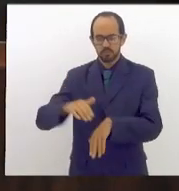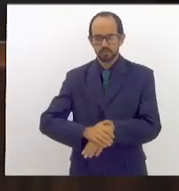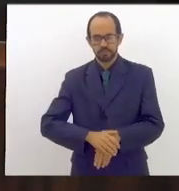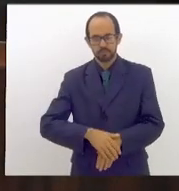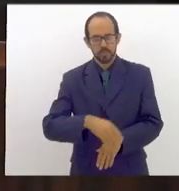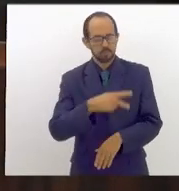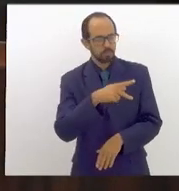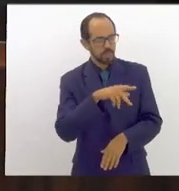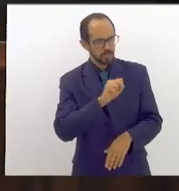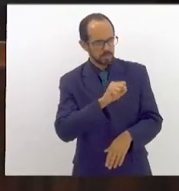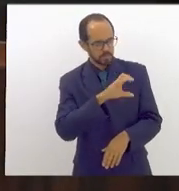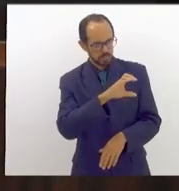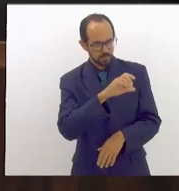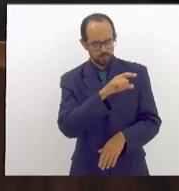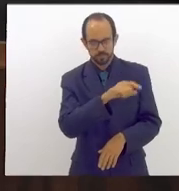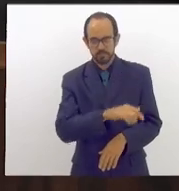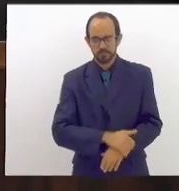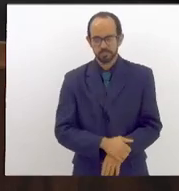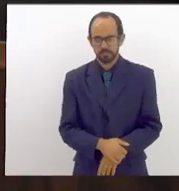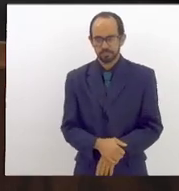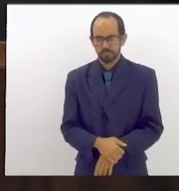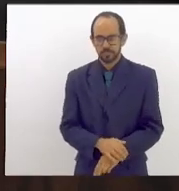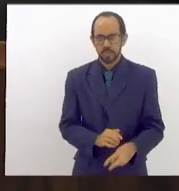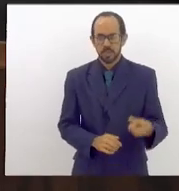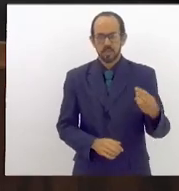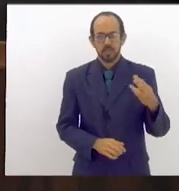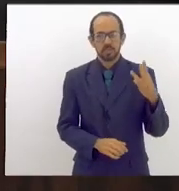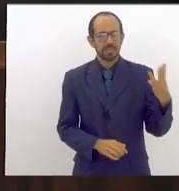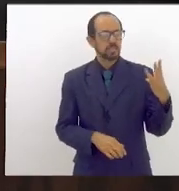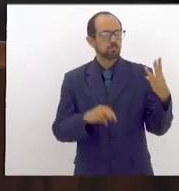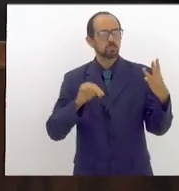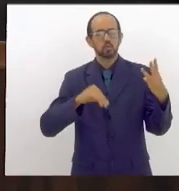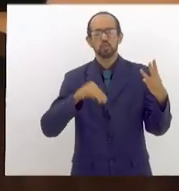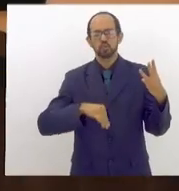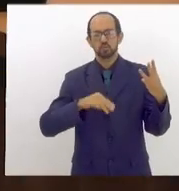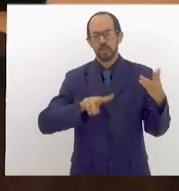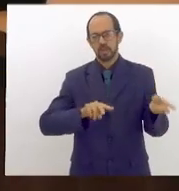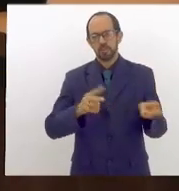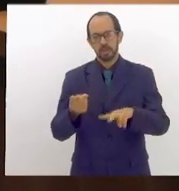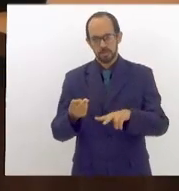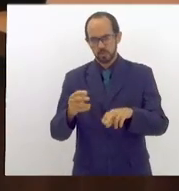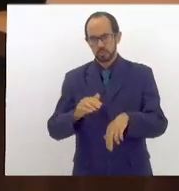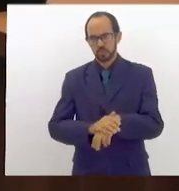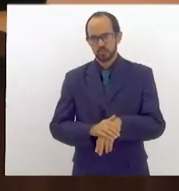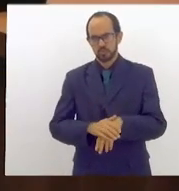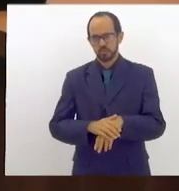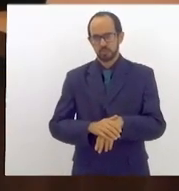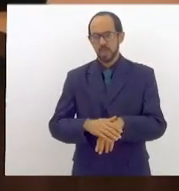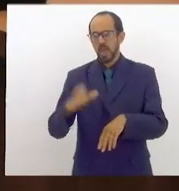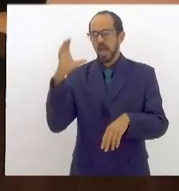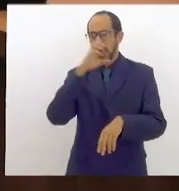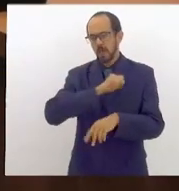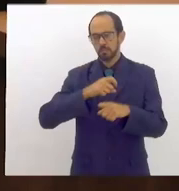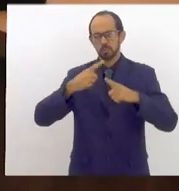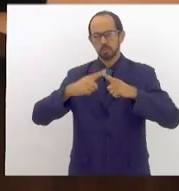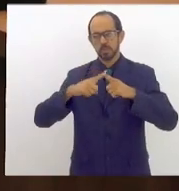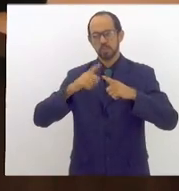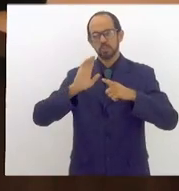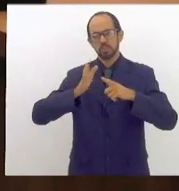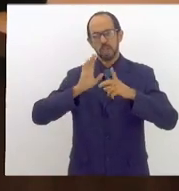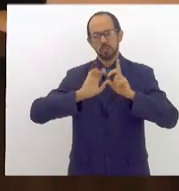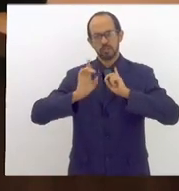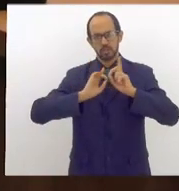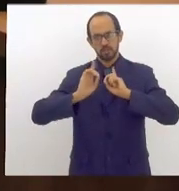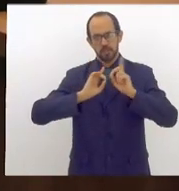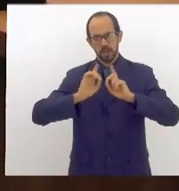PSC por Deputado Renata 3 minutos para encaminhamento Porque nós já fizemos o debate a discussão tão